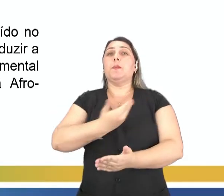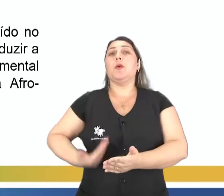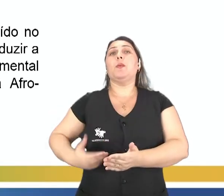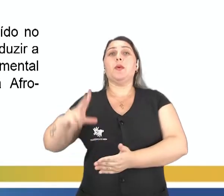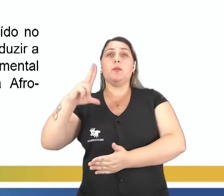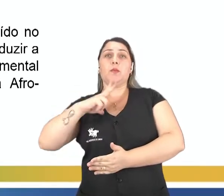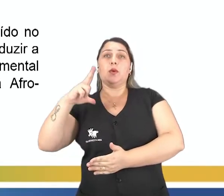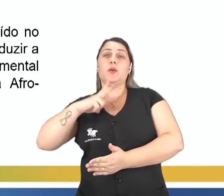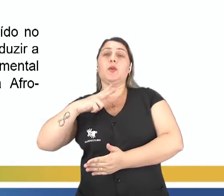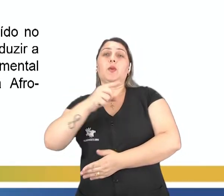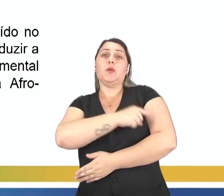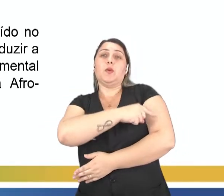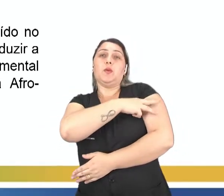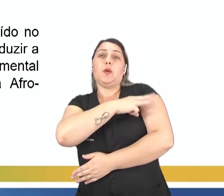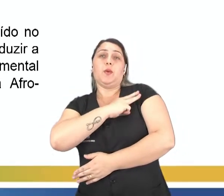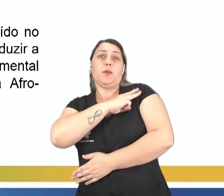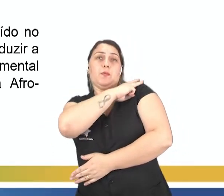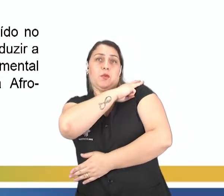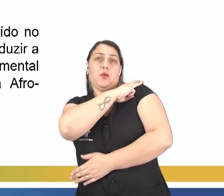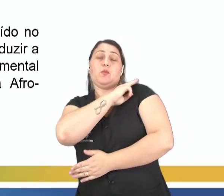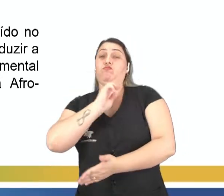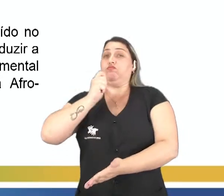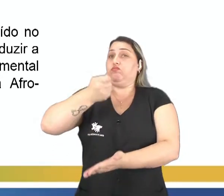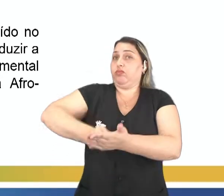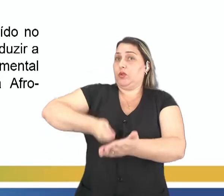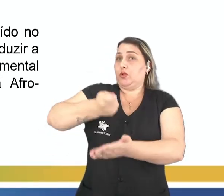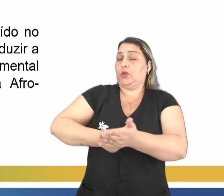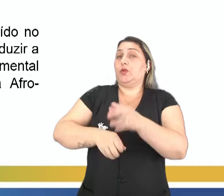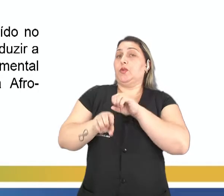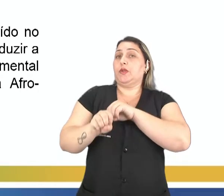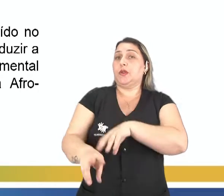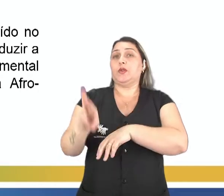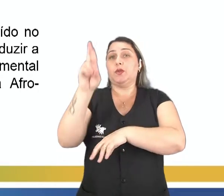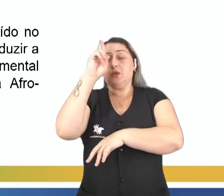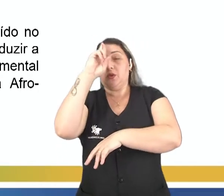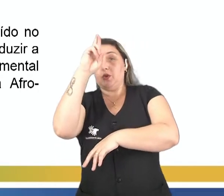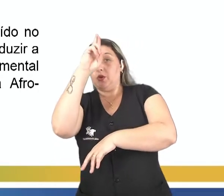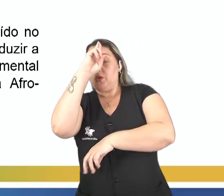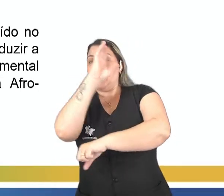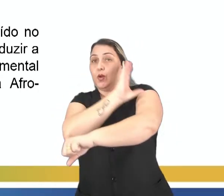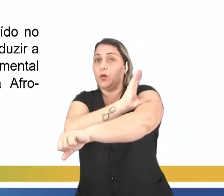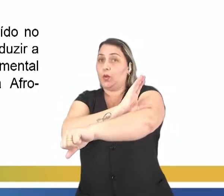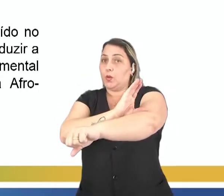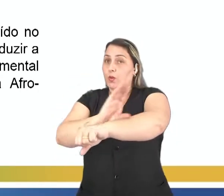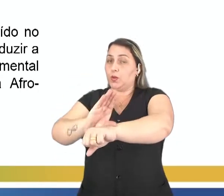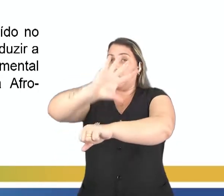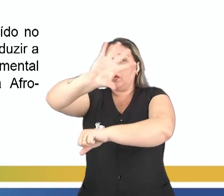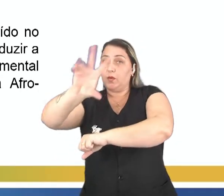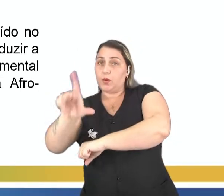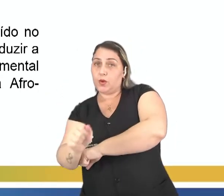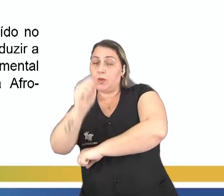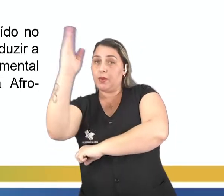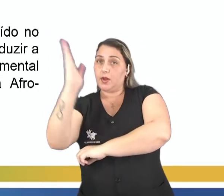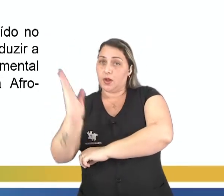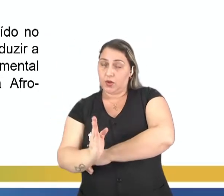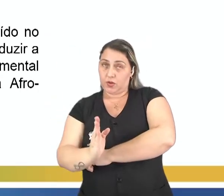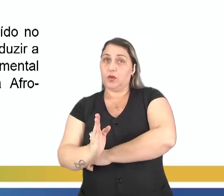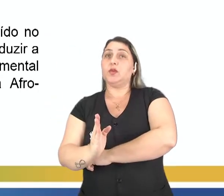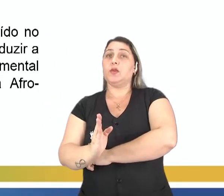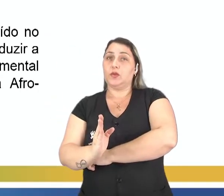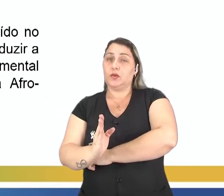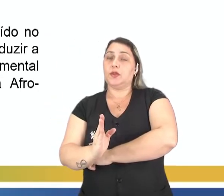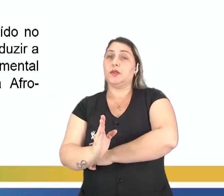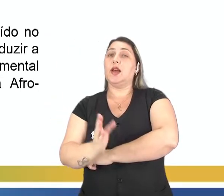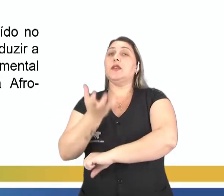ensino fundamental ao médio e tornou obrigatório o ensino sobre história e cultura afro-brasileira de maneira transversal